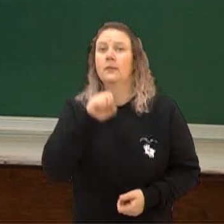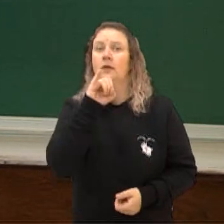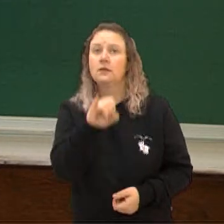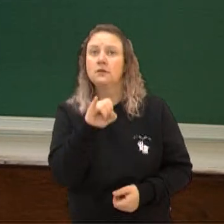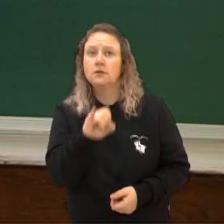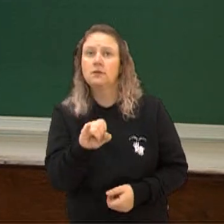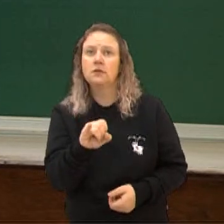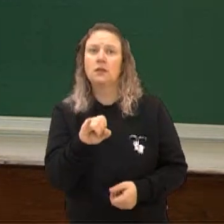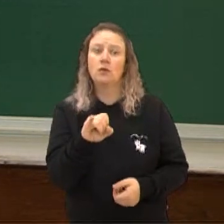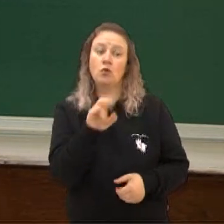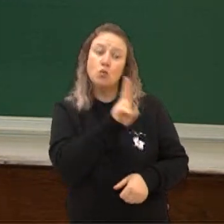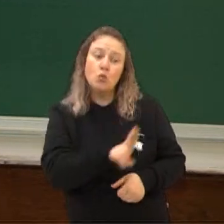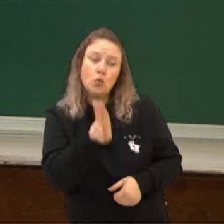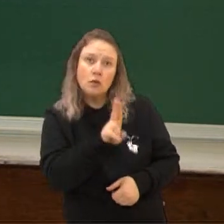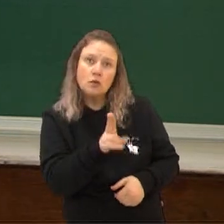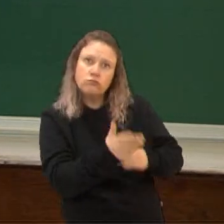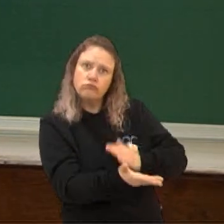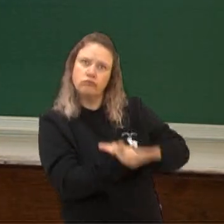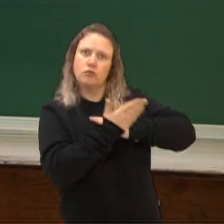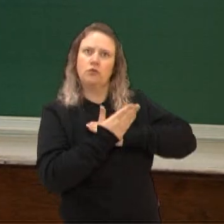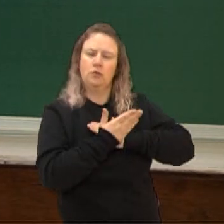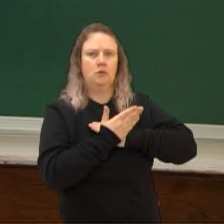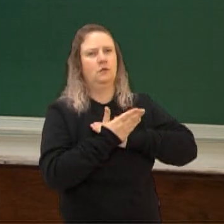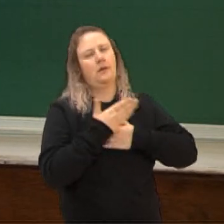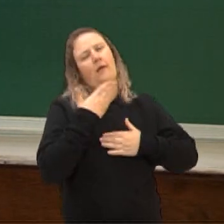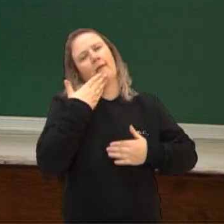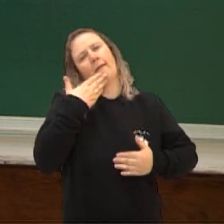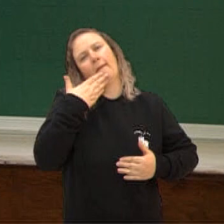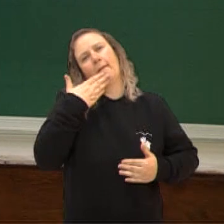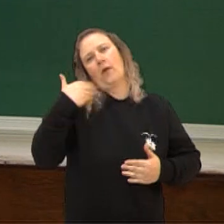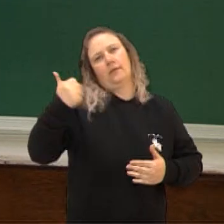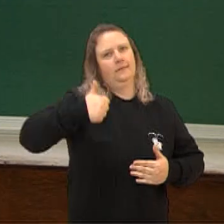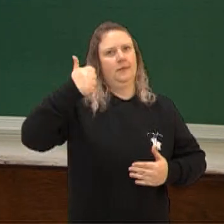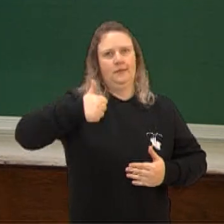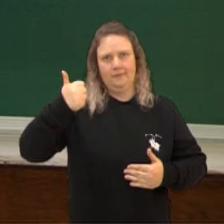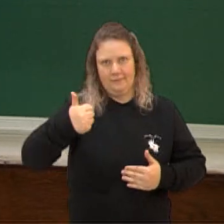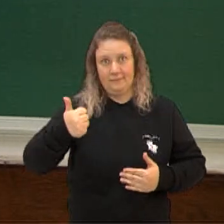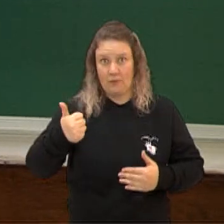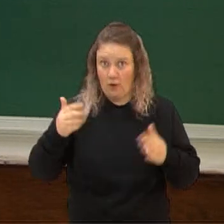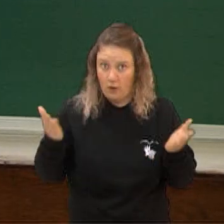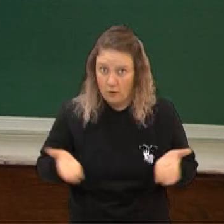como ferramenta, a geometria espacial vai se tornar muito tranquila para você. E